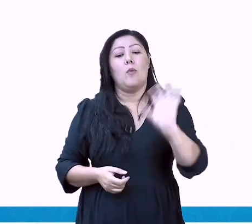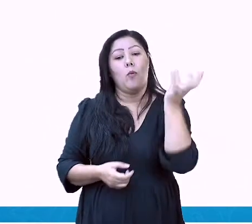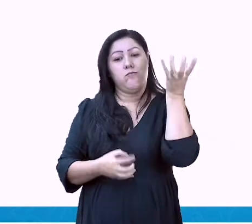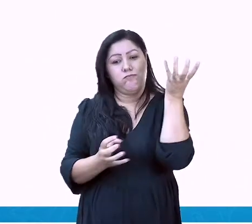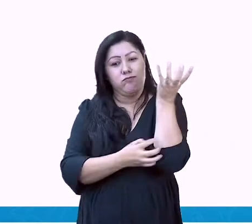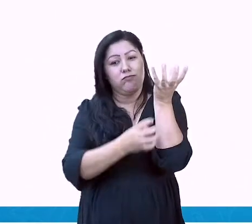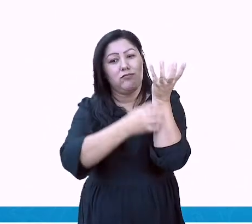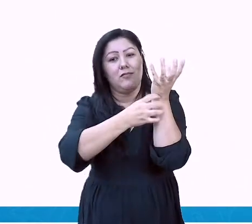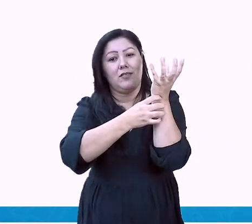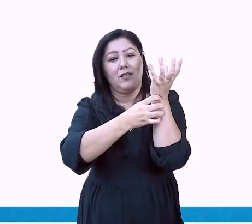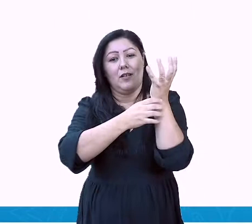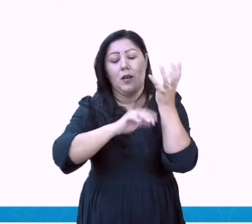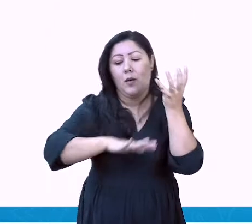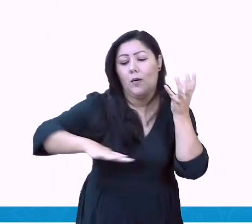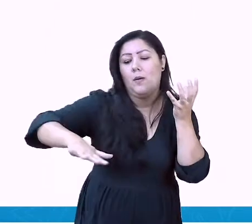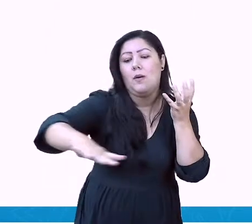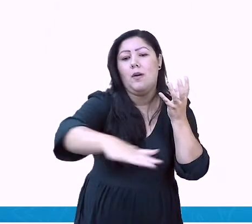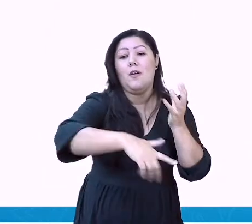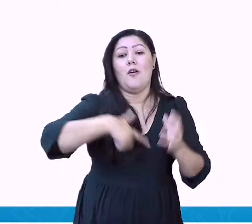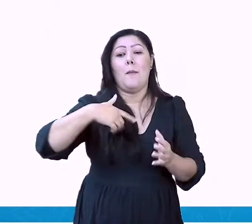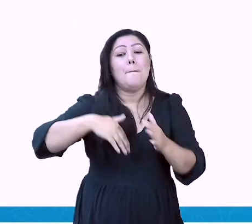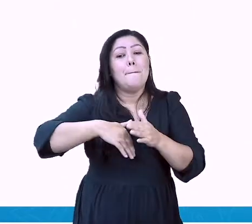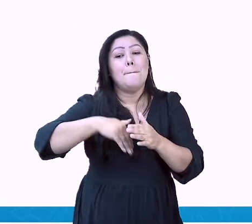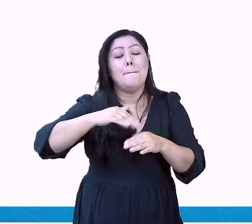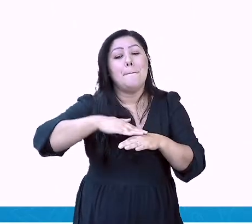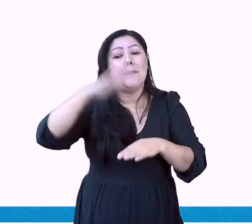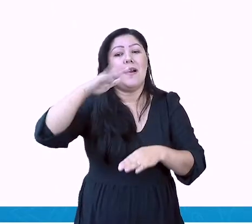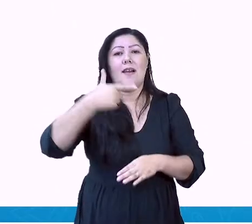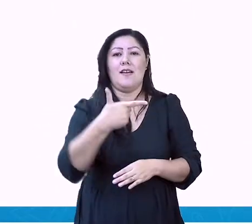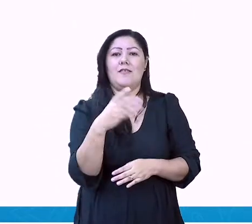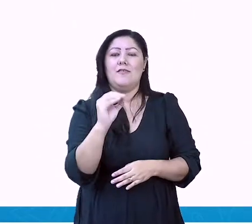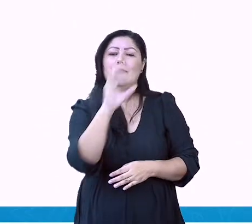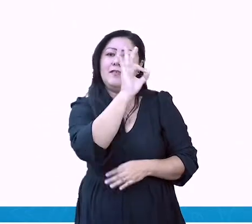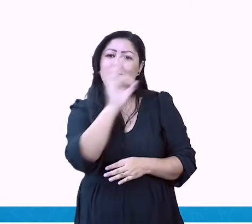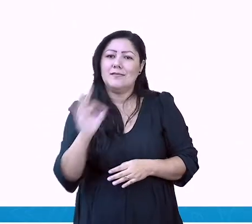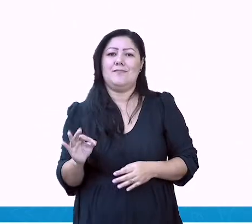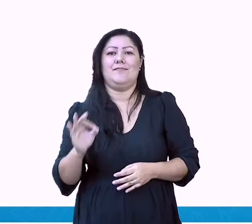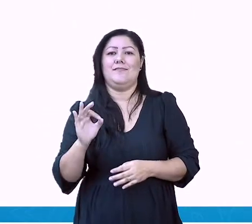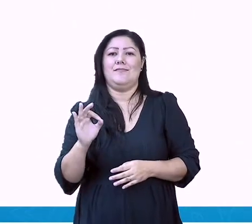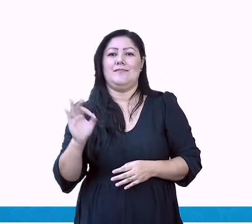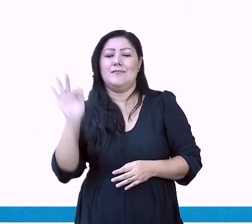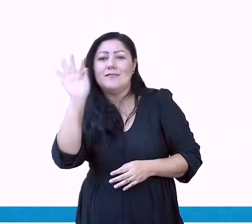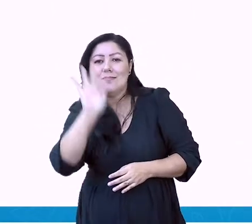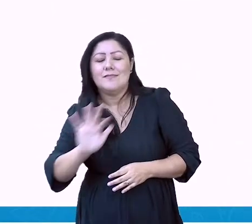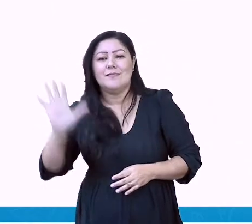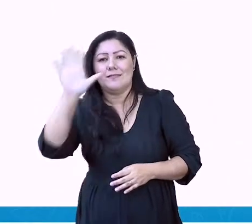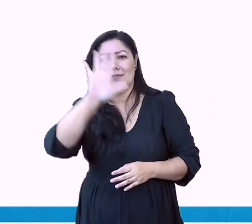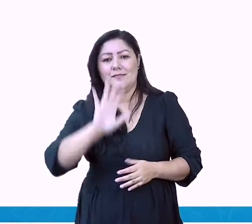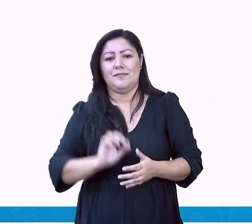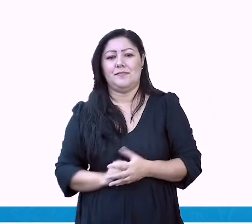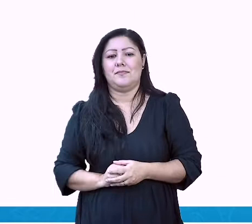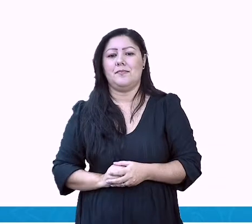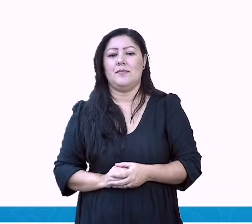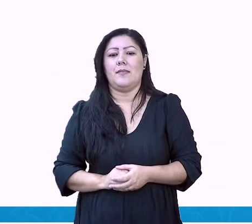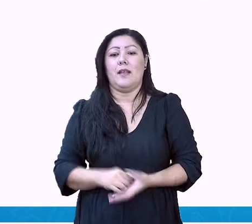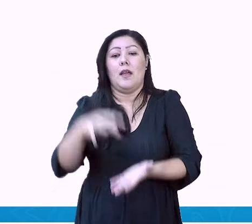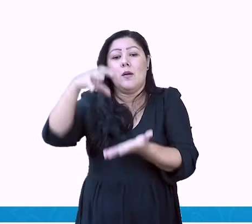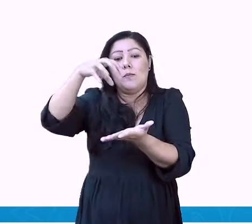de 20% do território nacional, predominando na região centro-oeste.